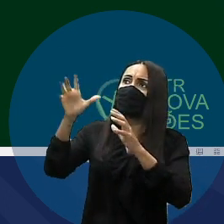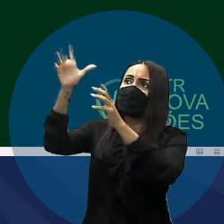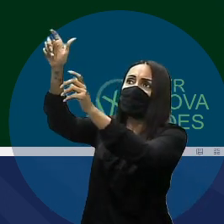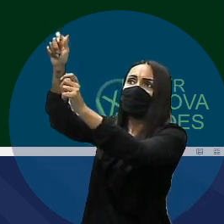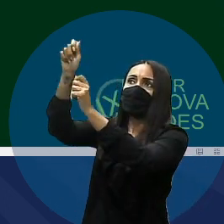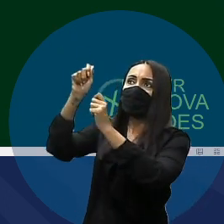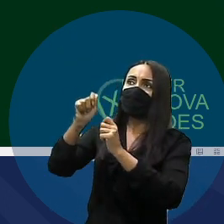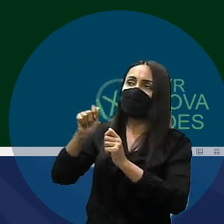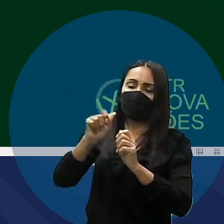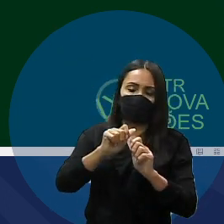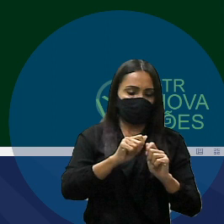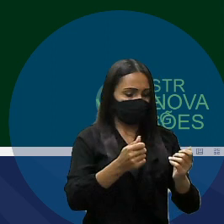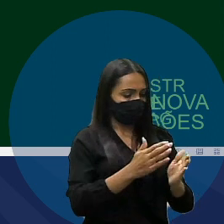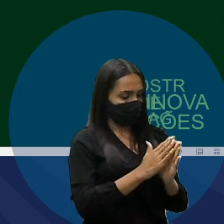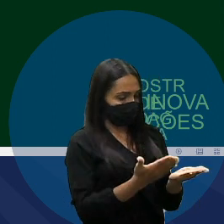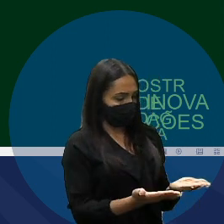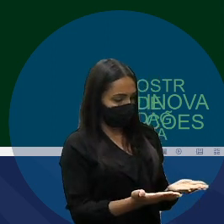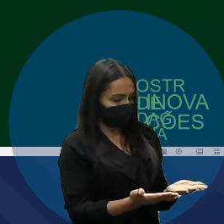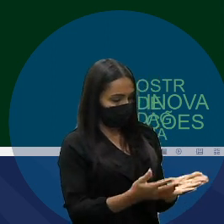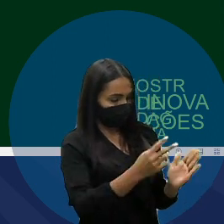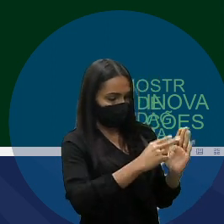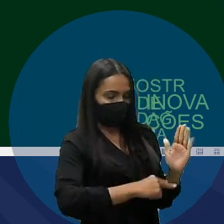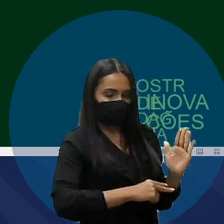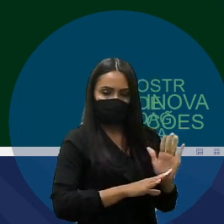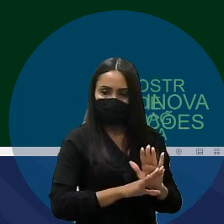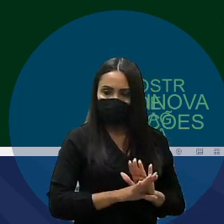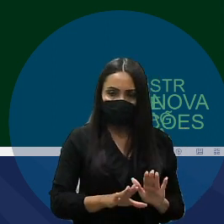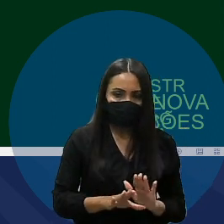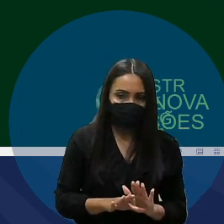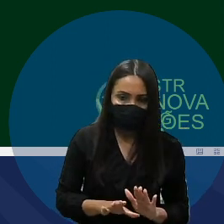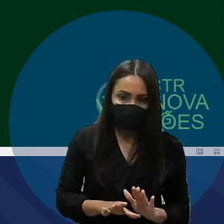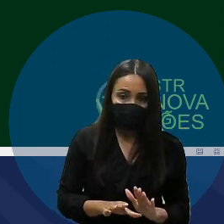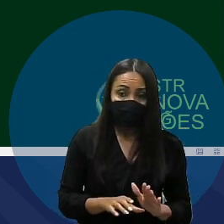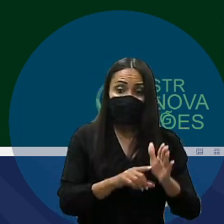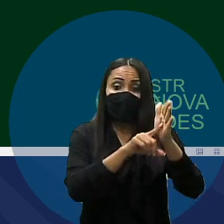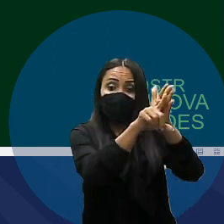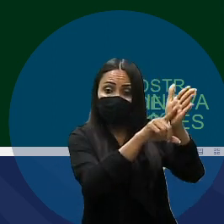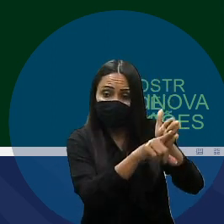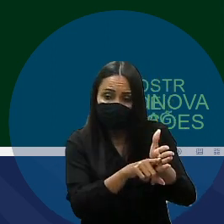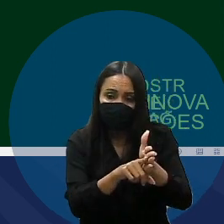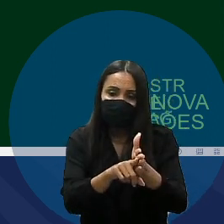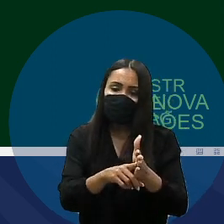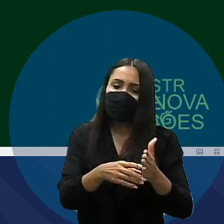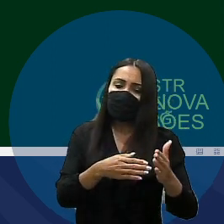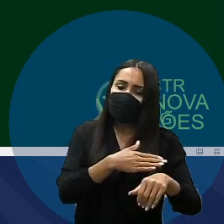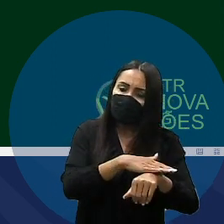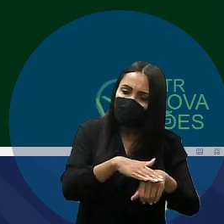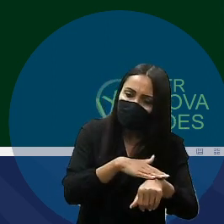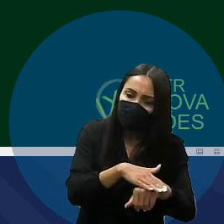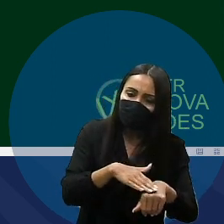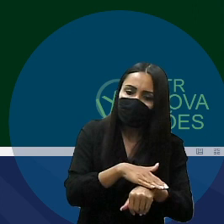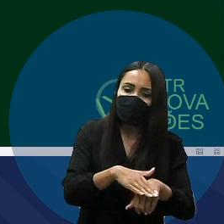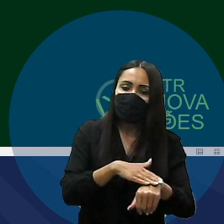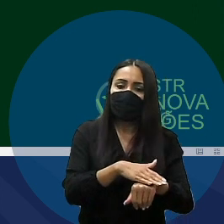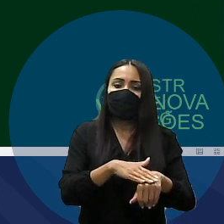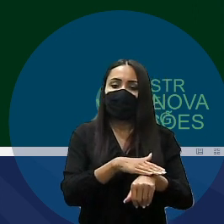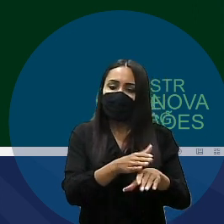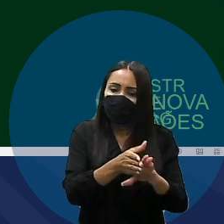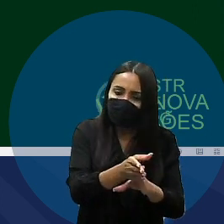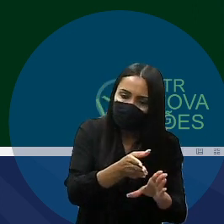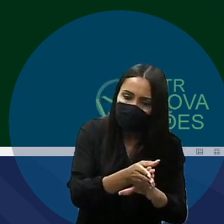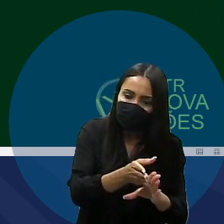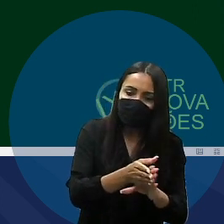leitor. Então, ele é um trabalho de pesquisa e conversa direta com o estudante. Então, a gente faz um atendimento